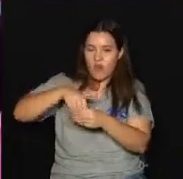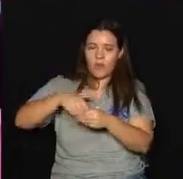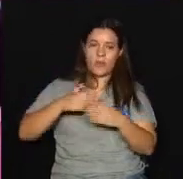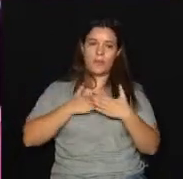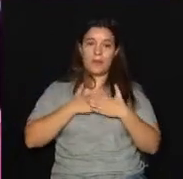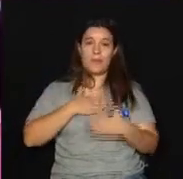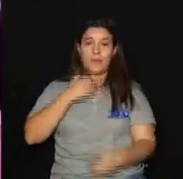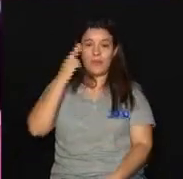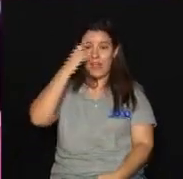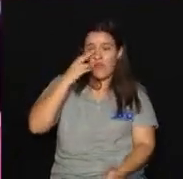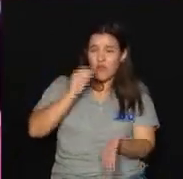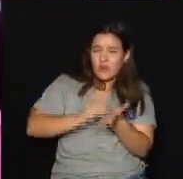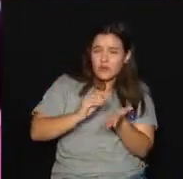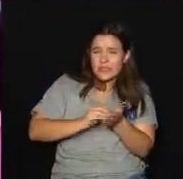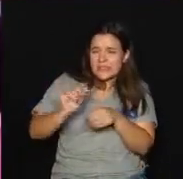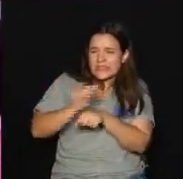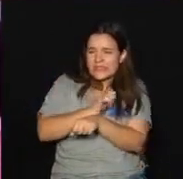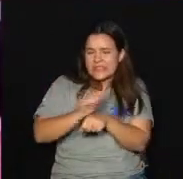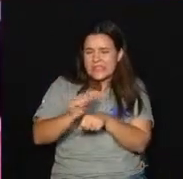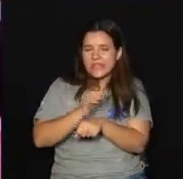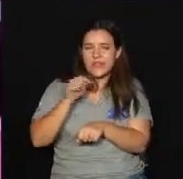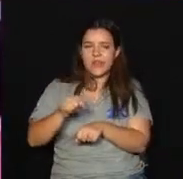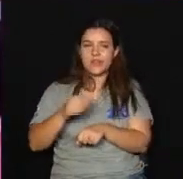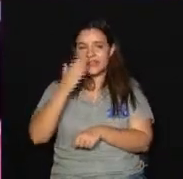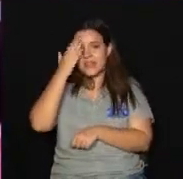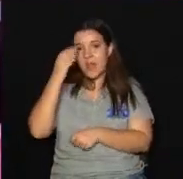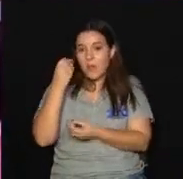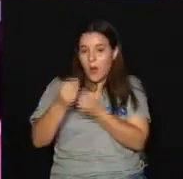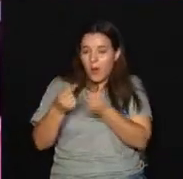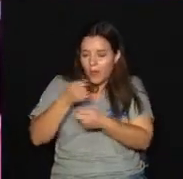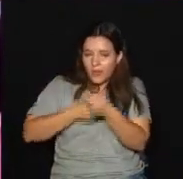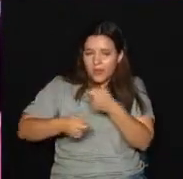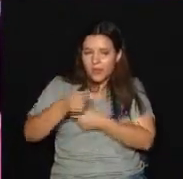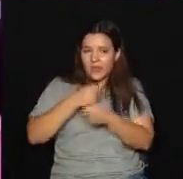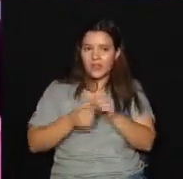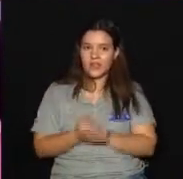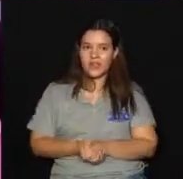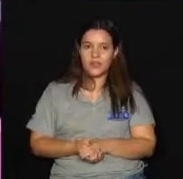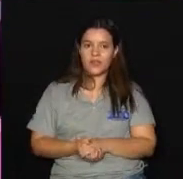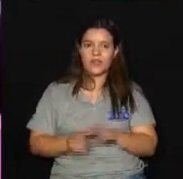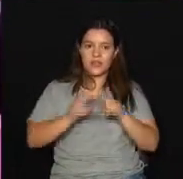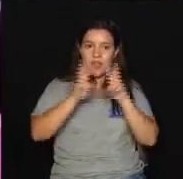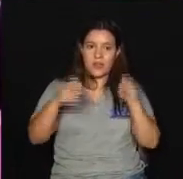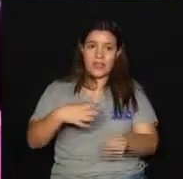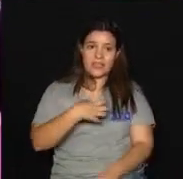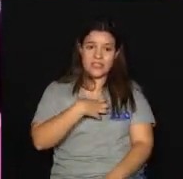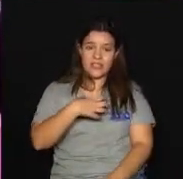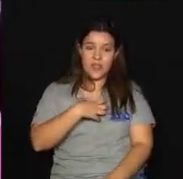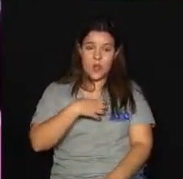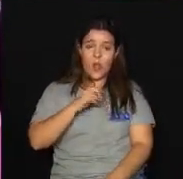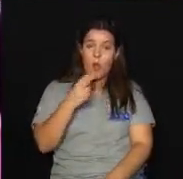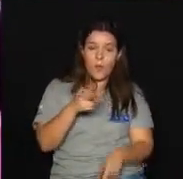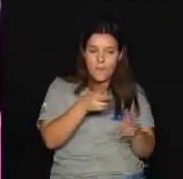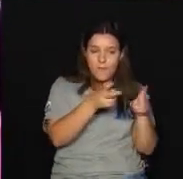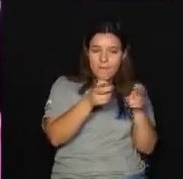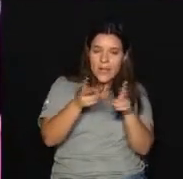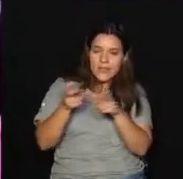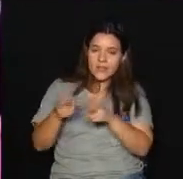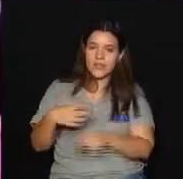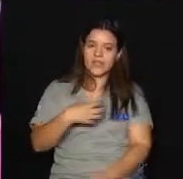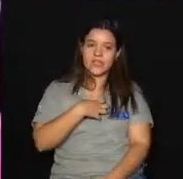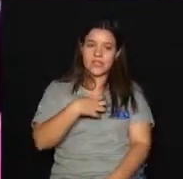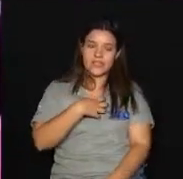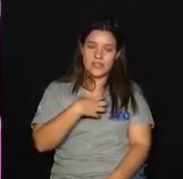Então, é complexo na medida em que você está tratando com sentimentos ou percepções de